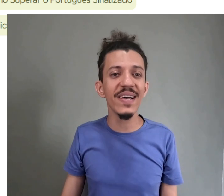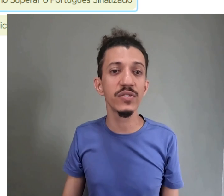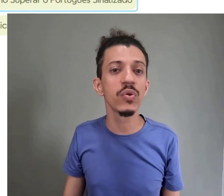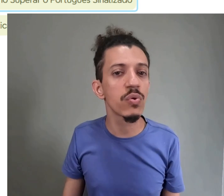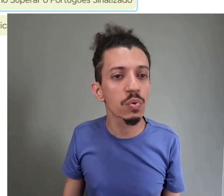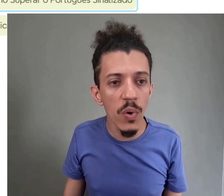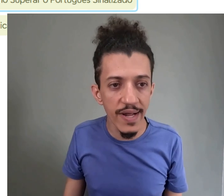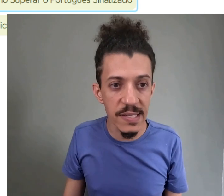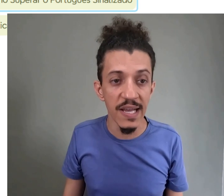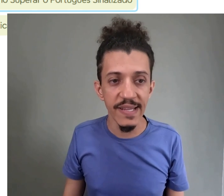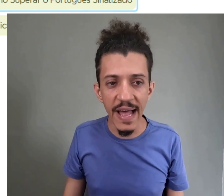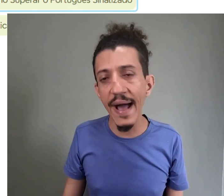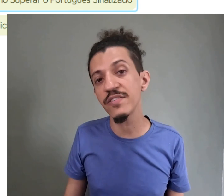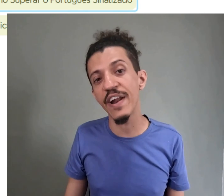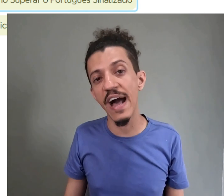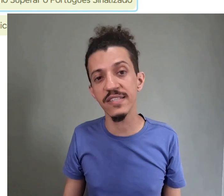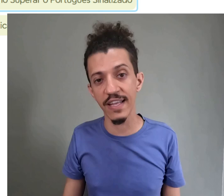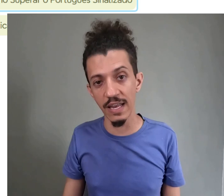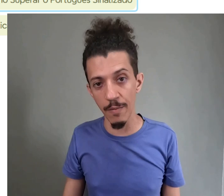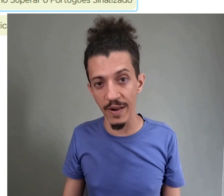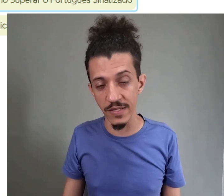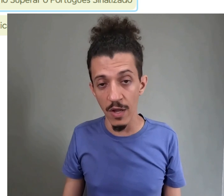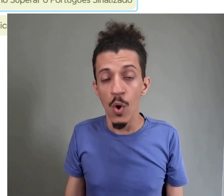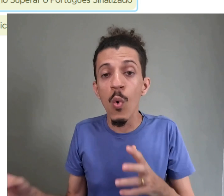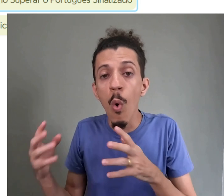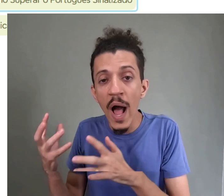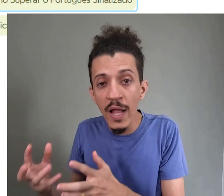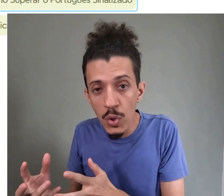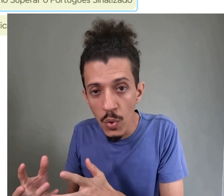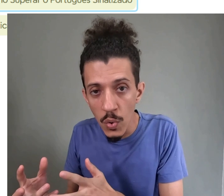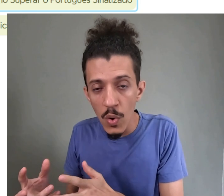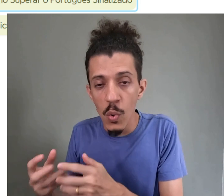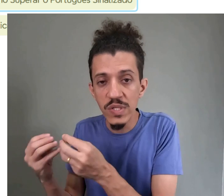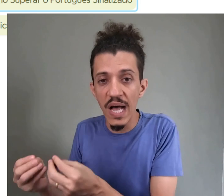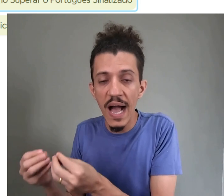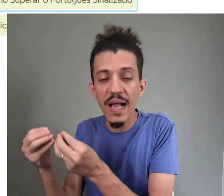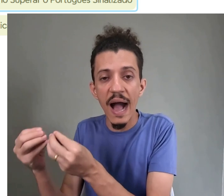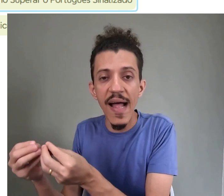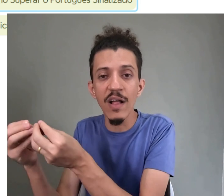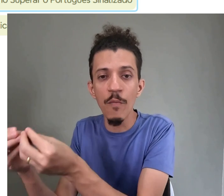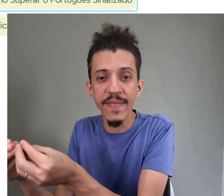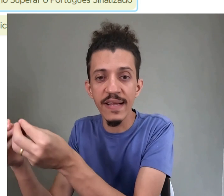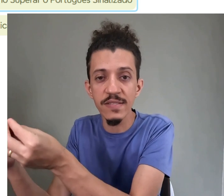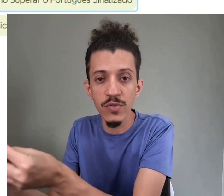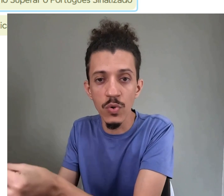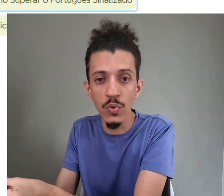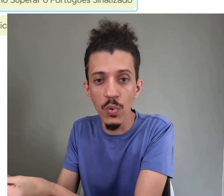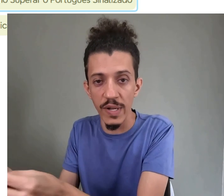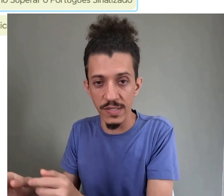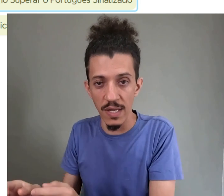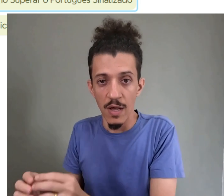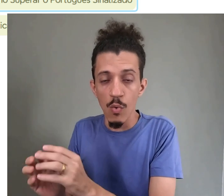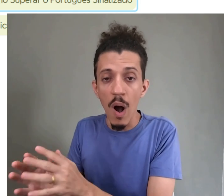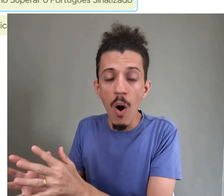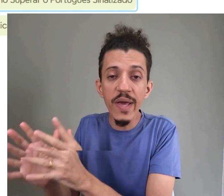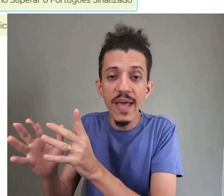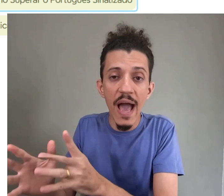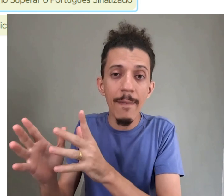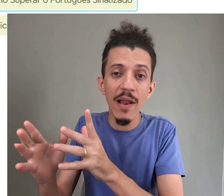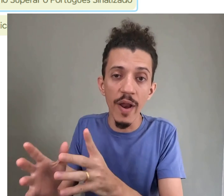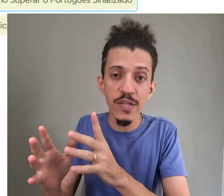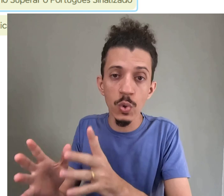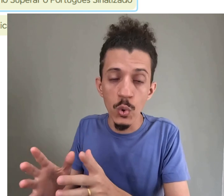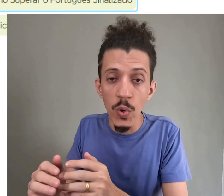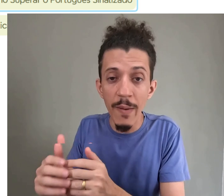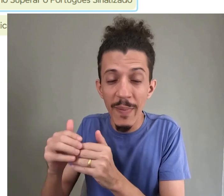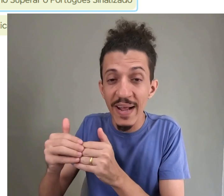de estruturas das frases em Libras. Quando usar cada uma dessas estruturas. Qual que é a